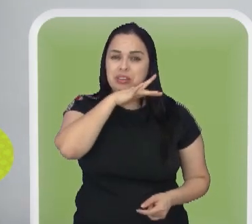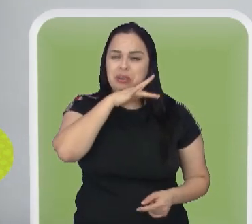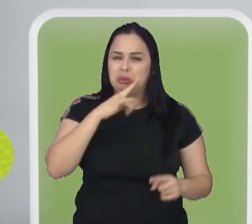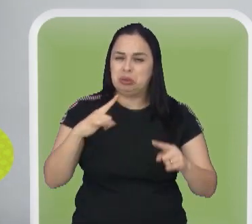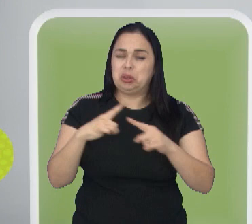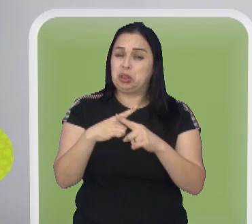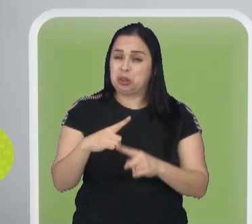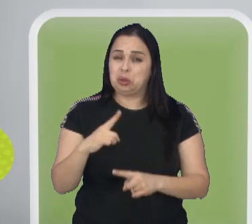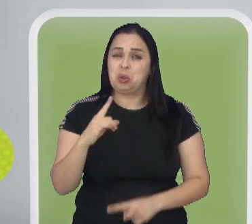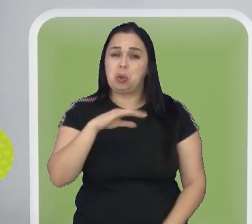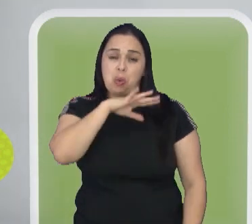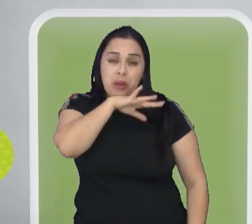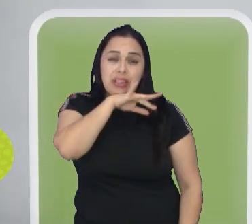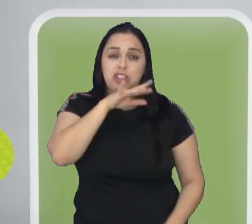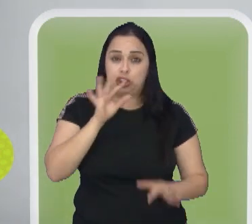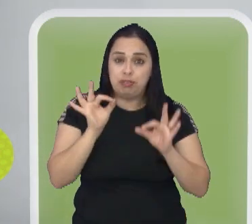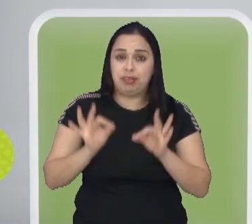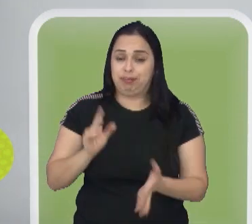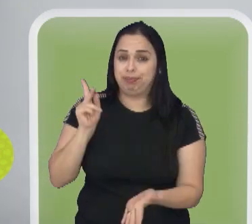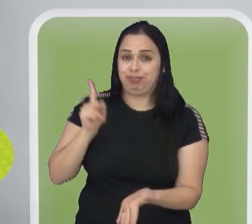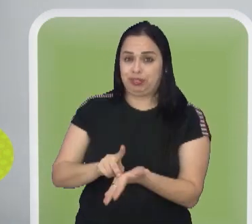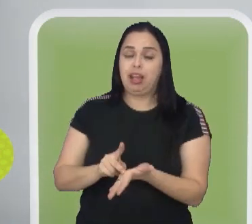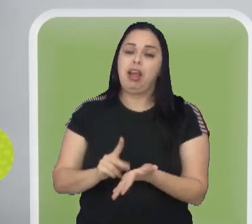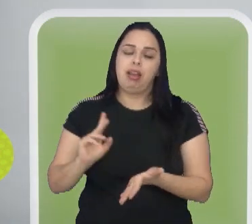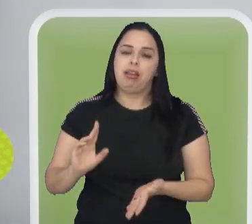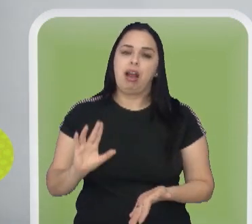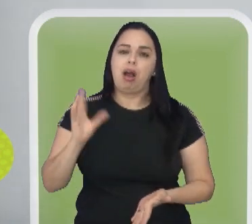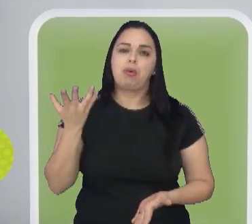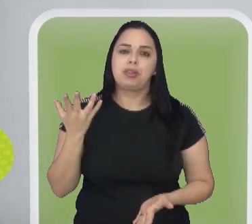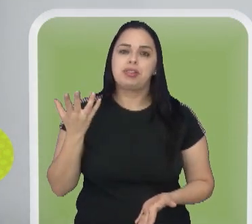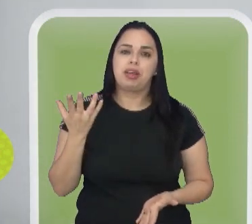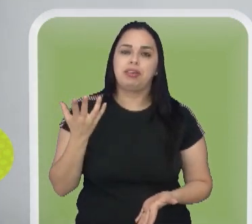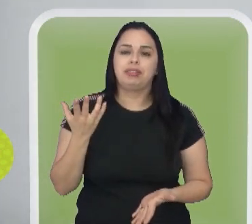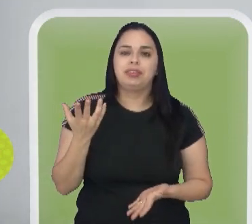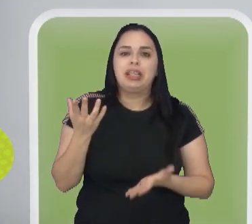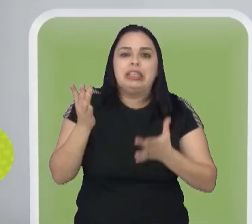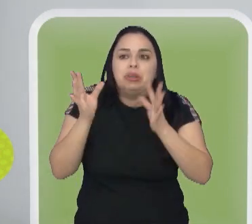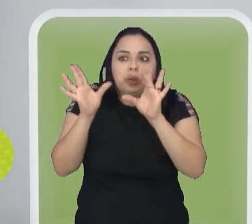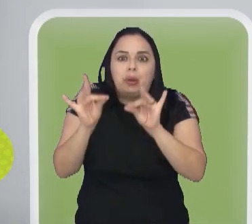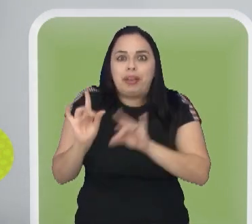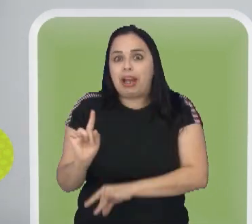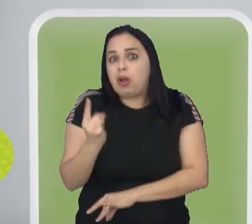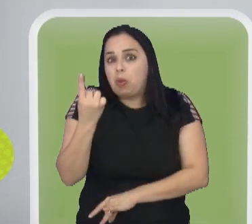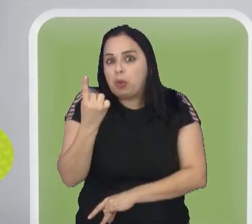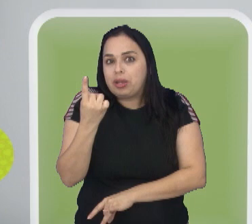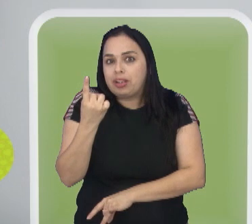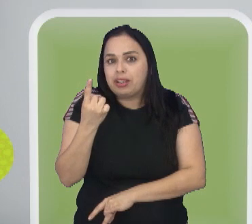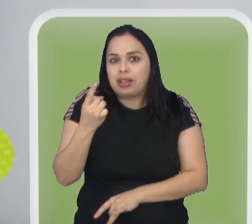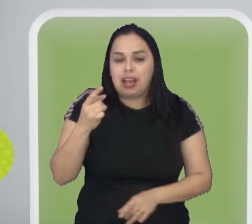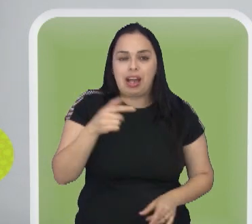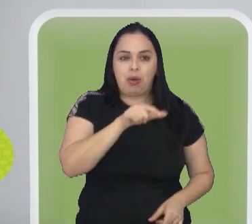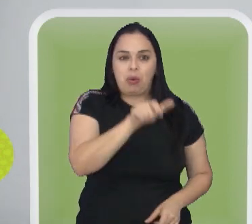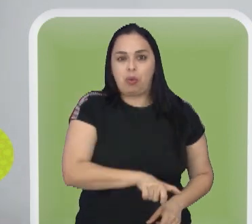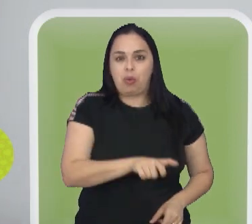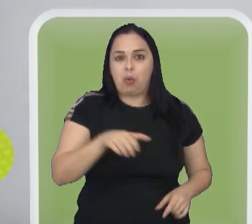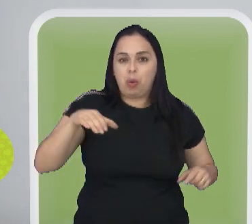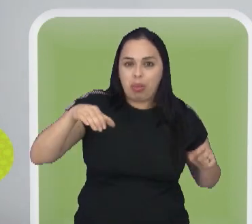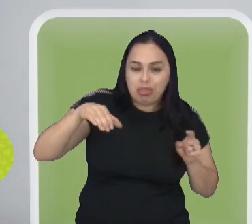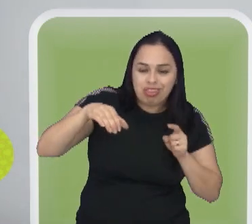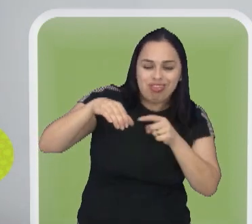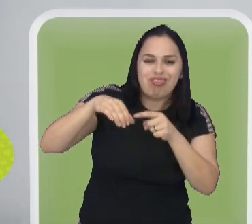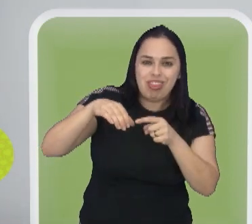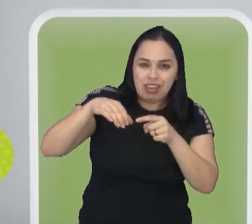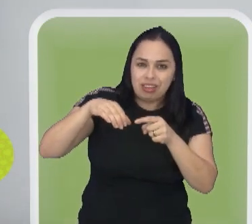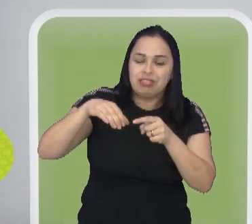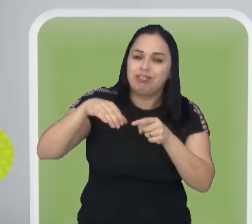ruim no geral e acabou que é decidido no detalhe, né? O detalhe que o Nicolas, em vez de encher o pé, ele atrasou para o goleiro,